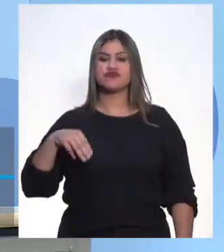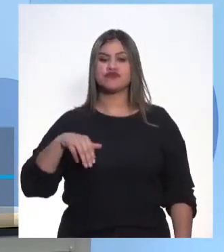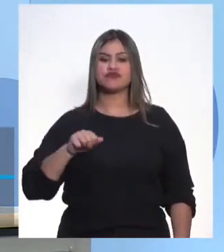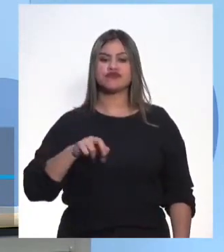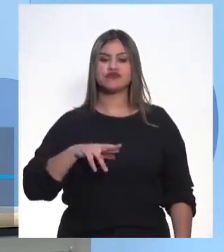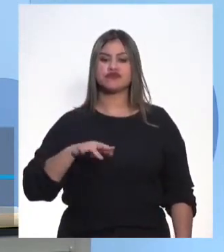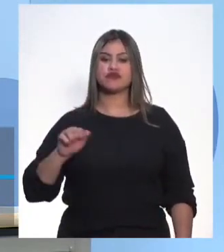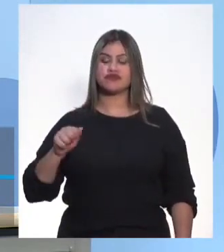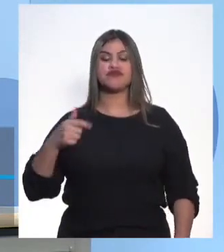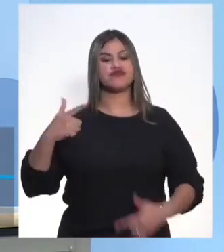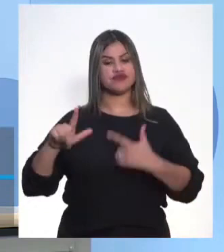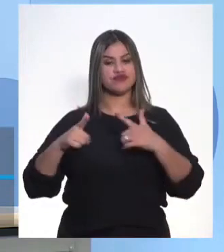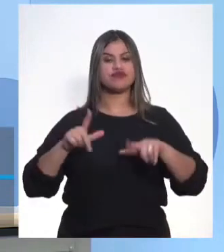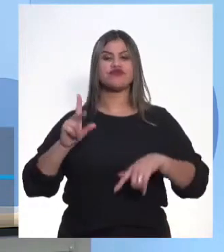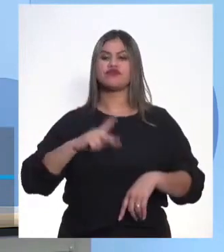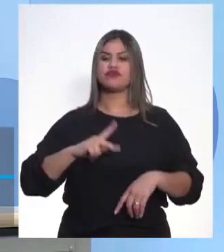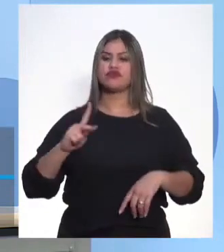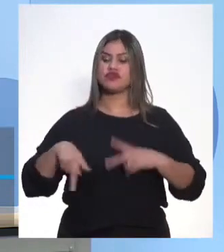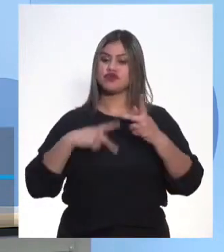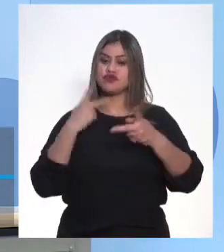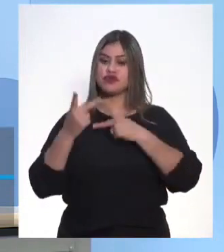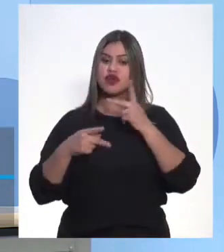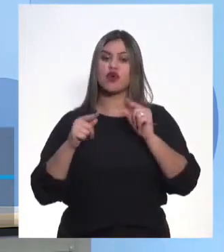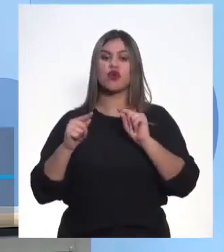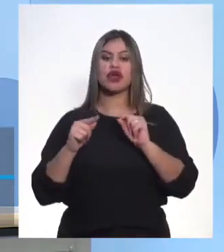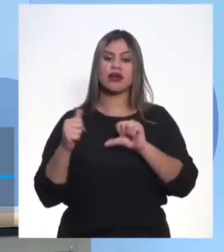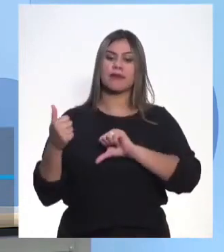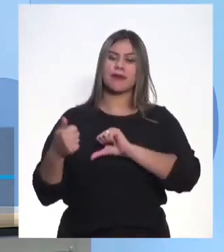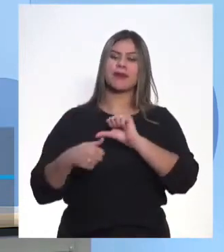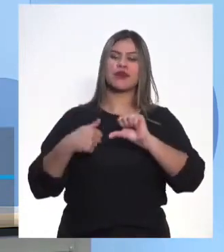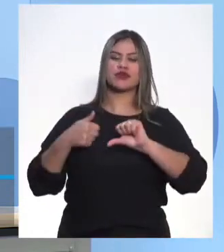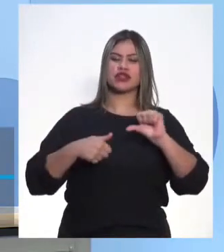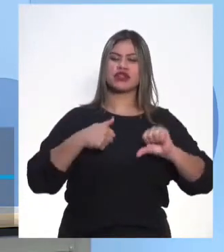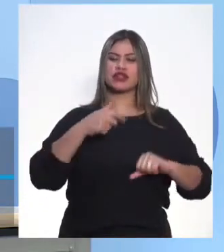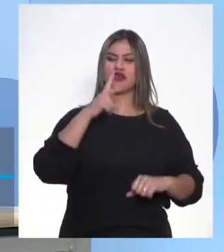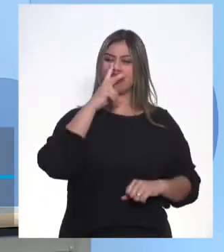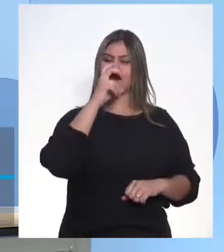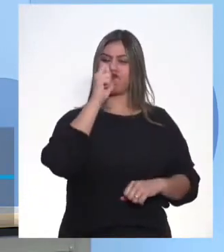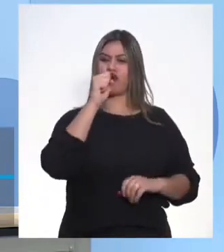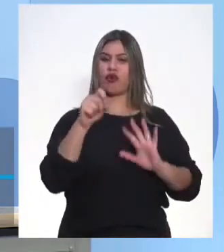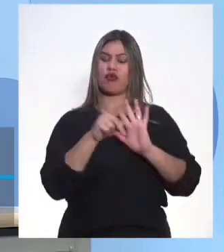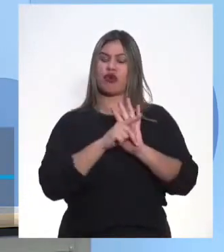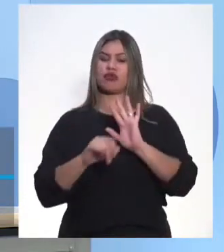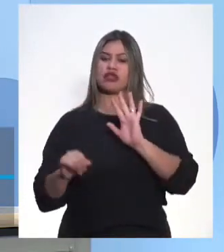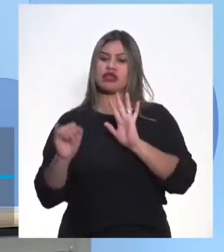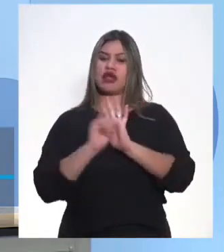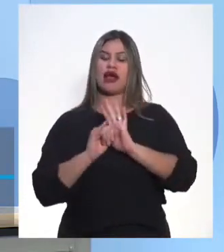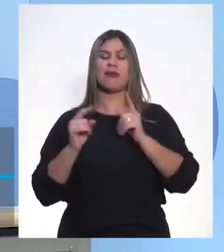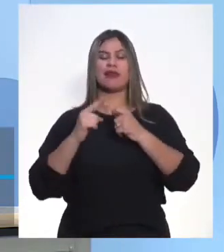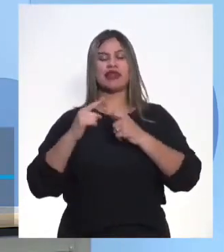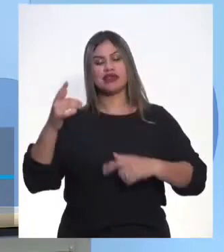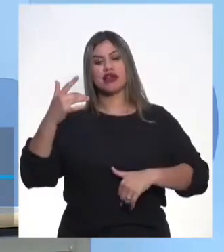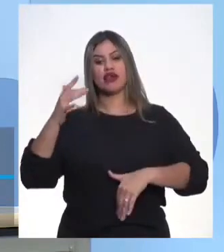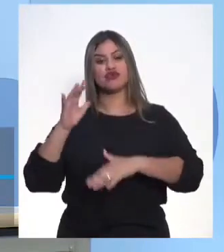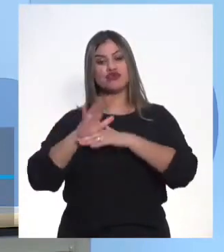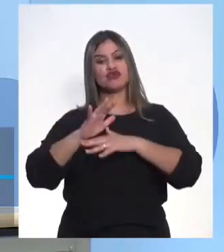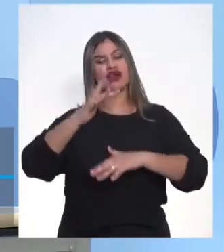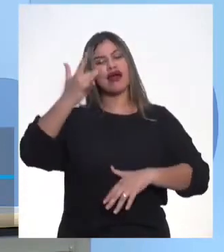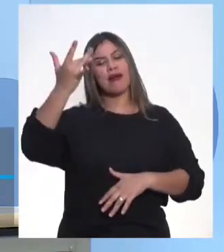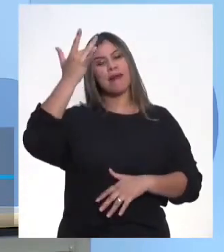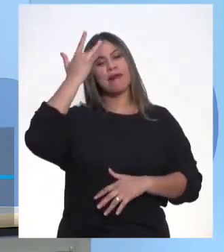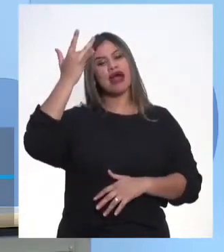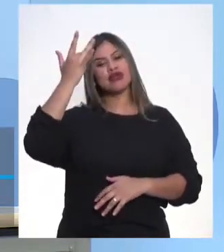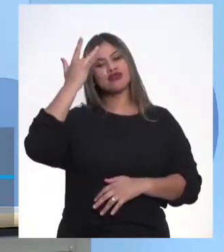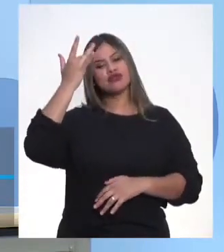Maria, assim como outros professores, também trouxeram que, na verdade, essas mudanças radicais de identidade fazem parte do amadurecimento, fazem parte quase que